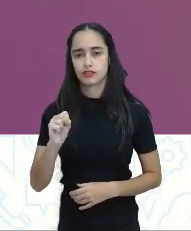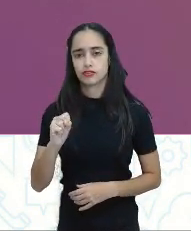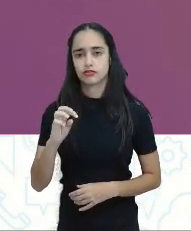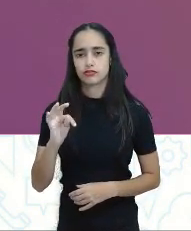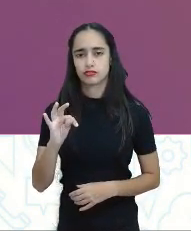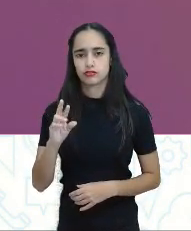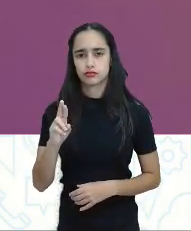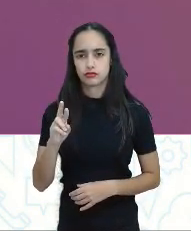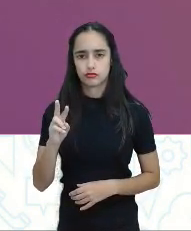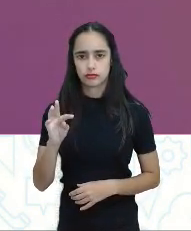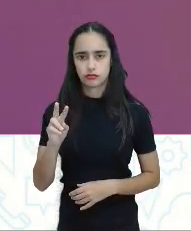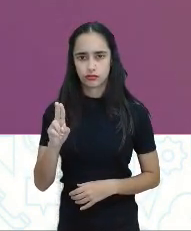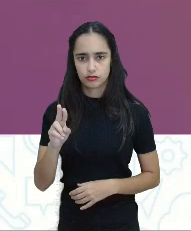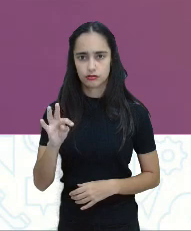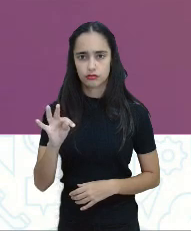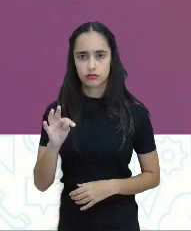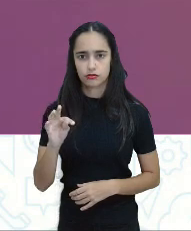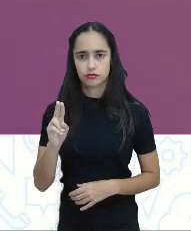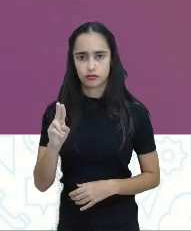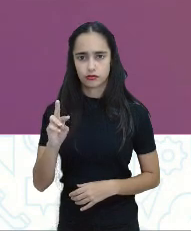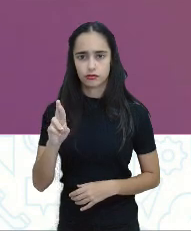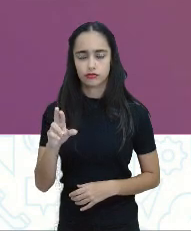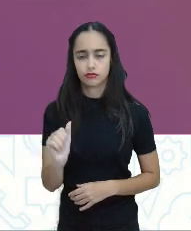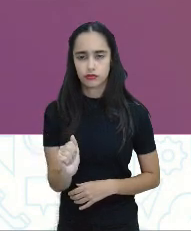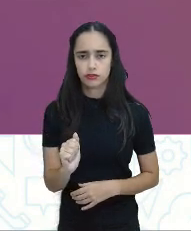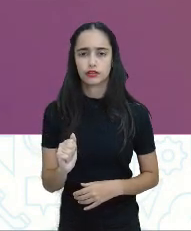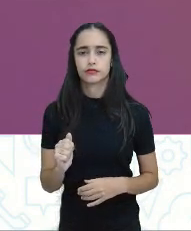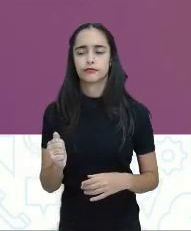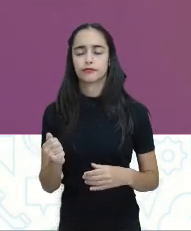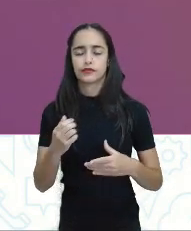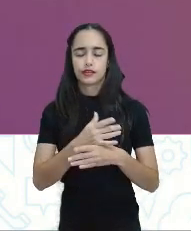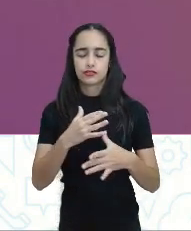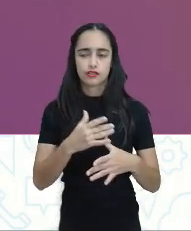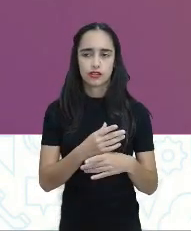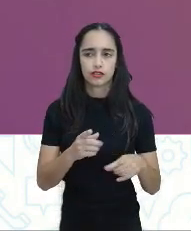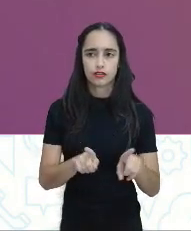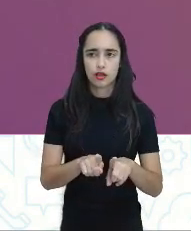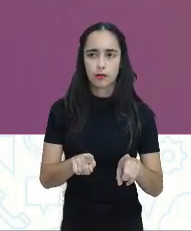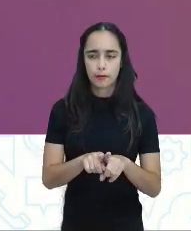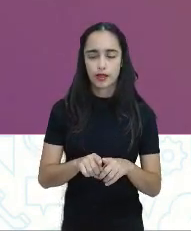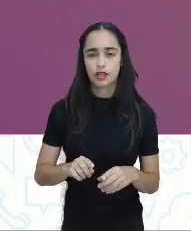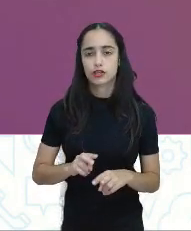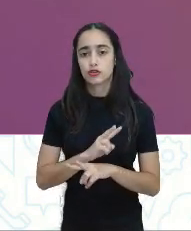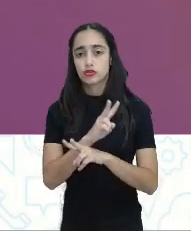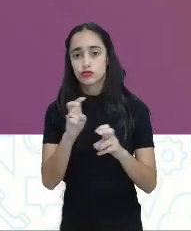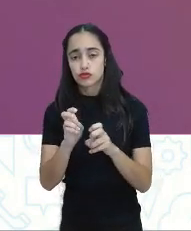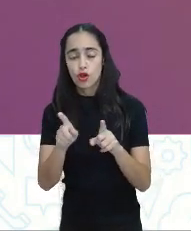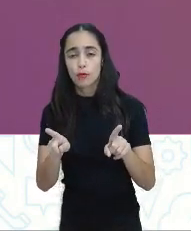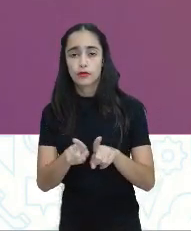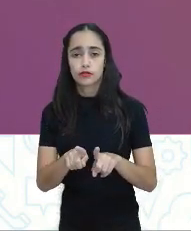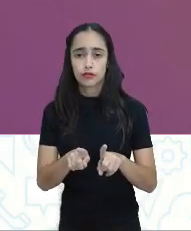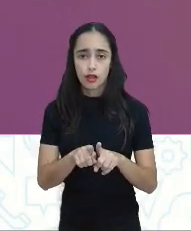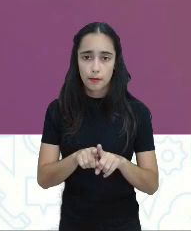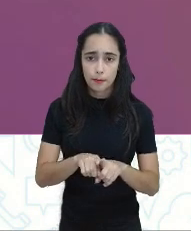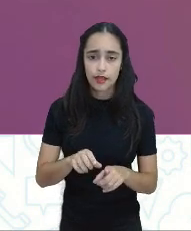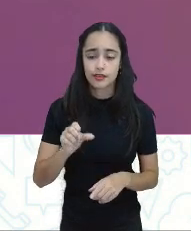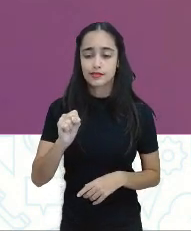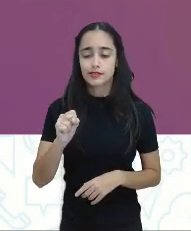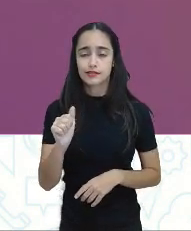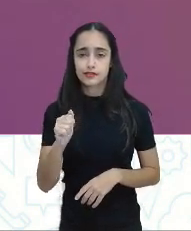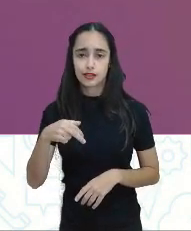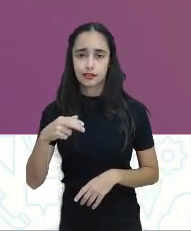de pavimentação, né? Questão do saneamento básico também, que é importante, né?